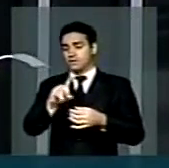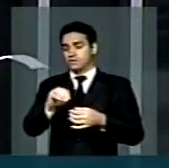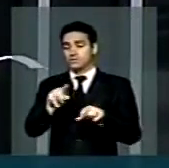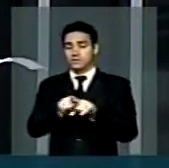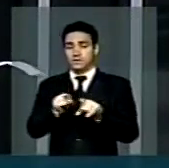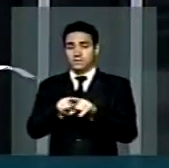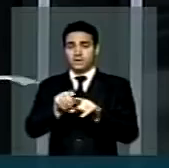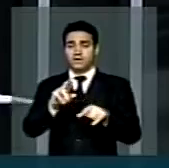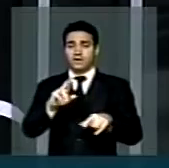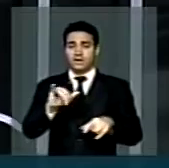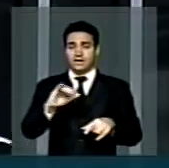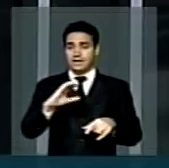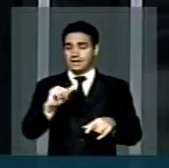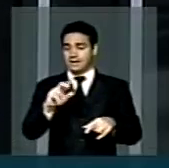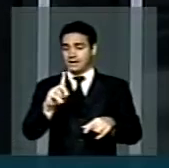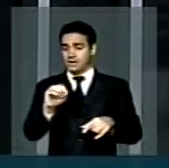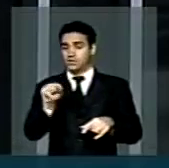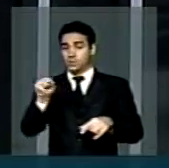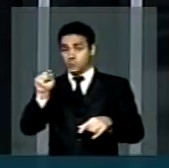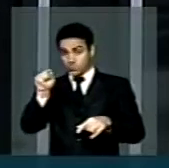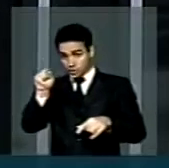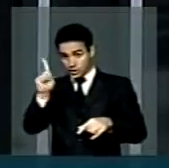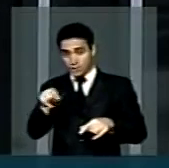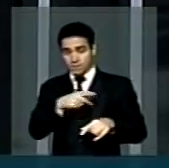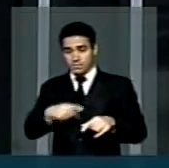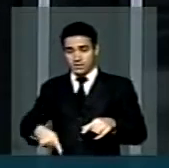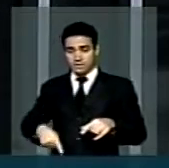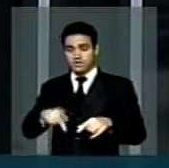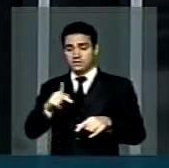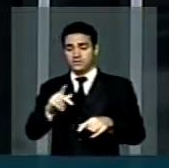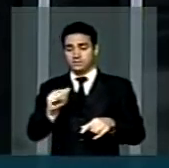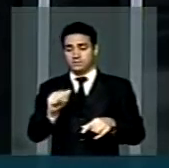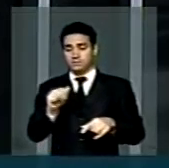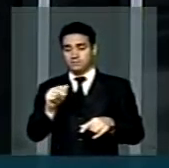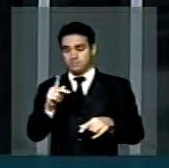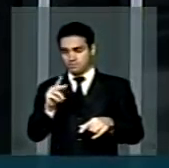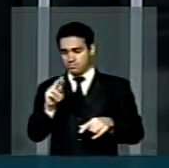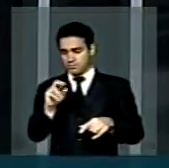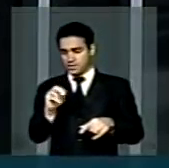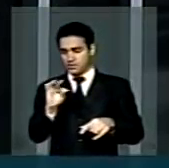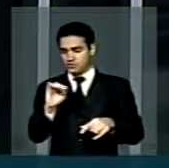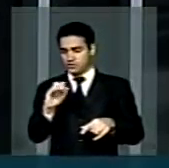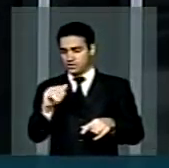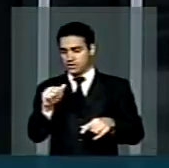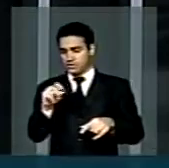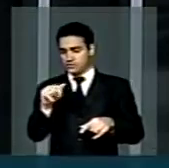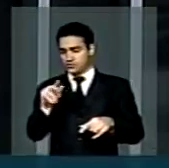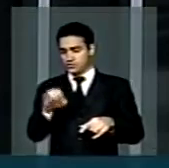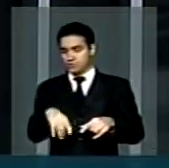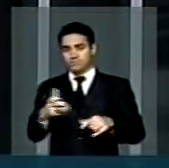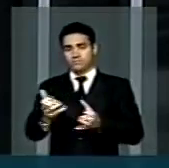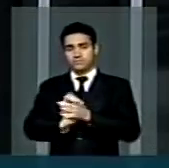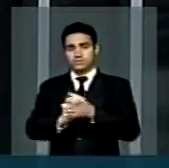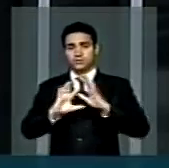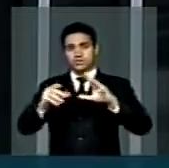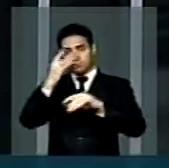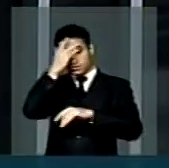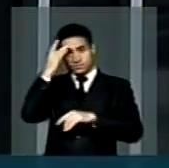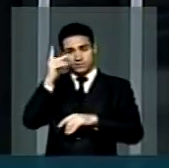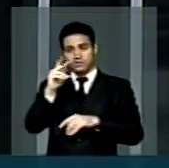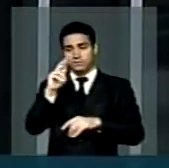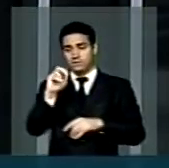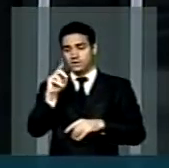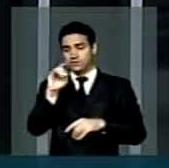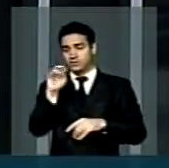também o Ricardo Falcão, que é o presidente do Conselho Nacional de Praticagem, aqui em nome dele saudar todos os práticos aqui presentes, de 22